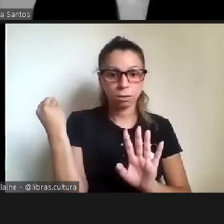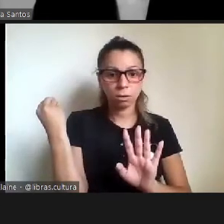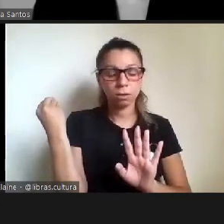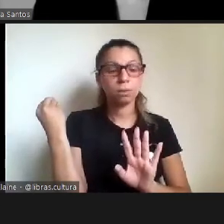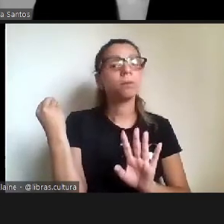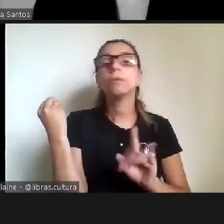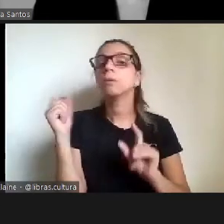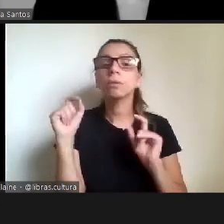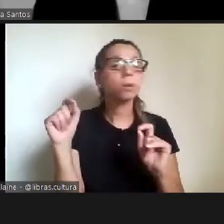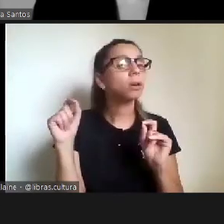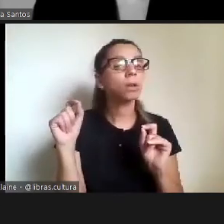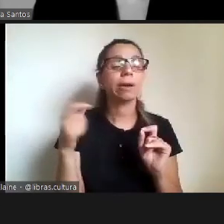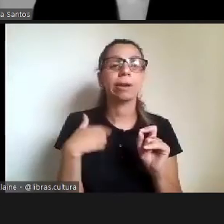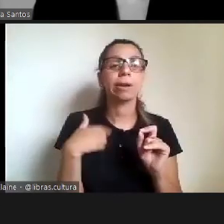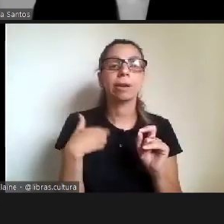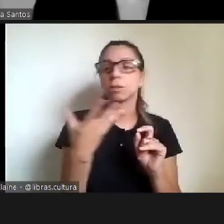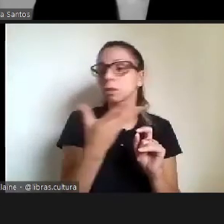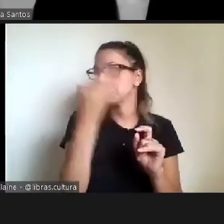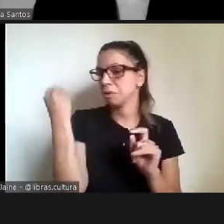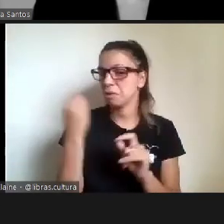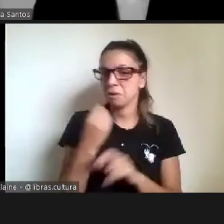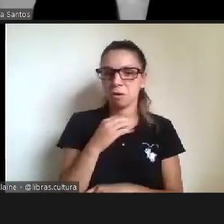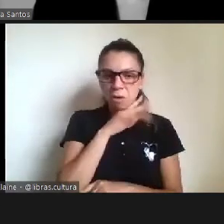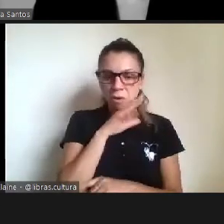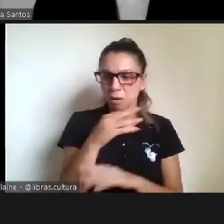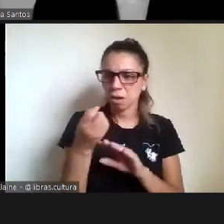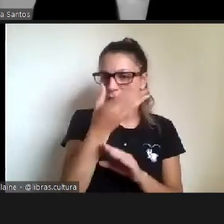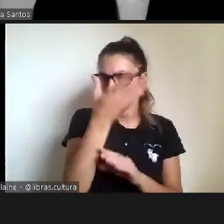E não esquecer do que não prestou. E não esquecer das